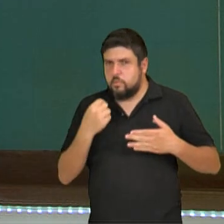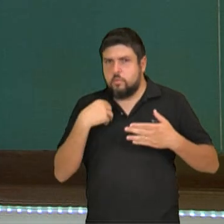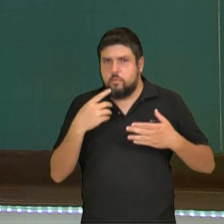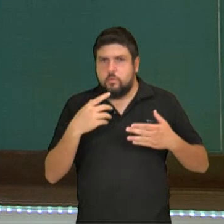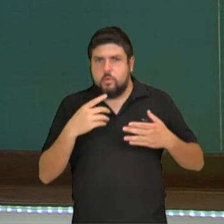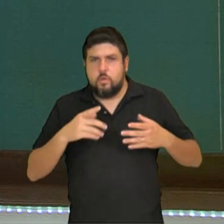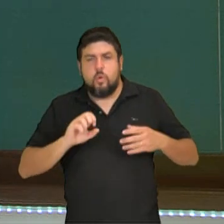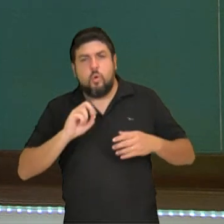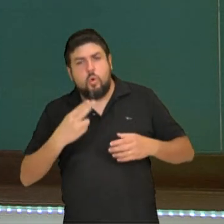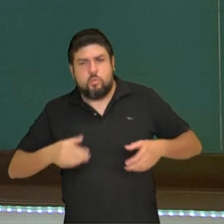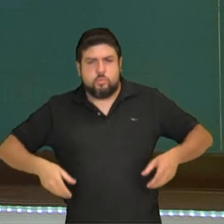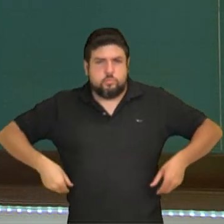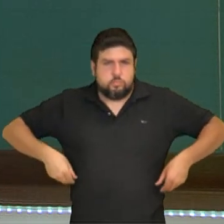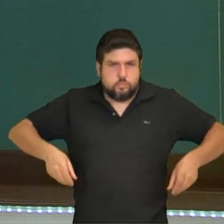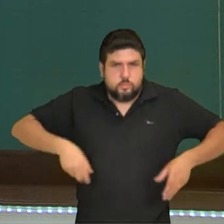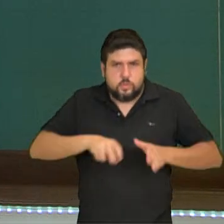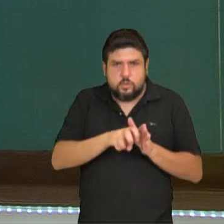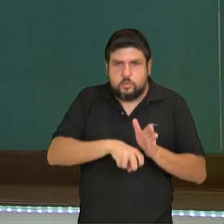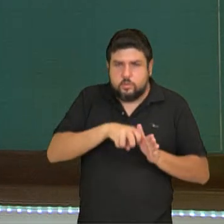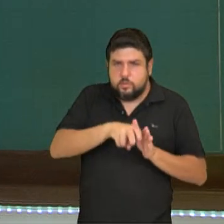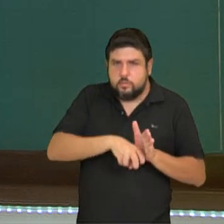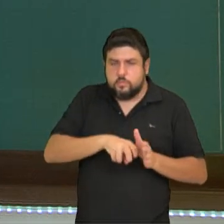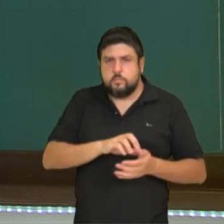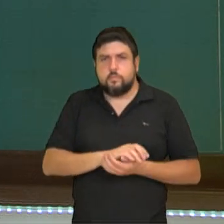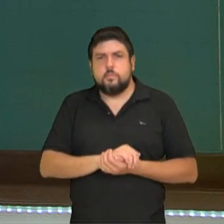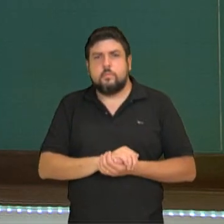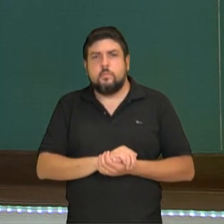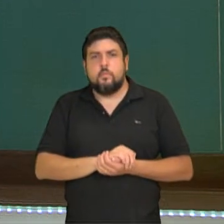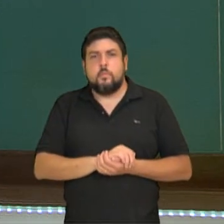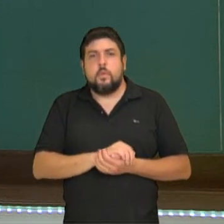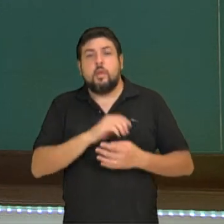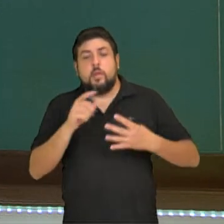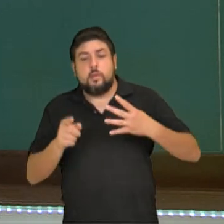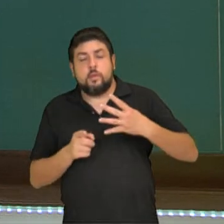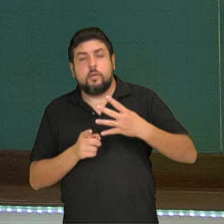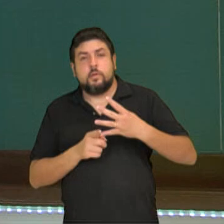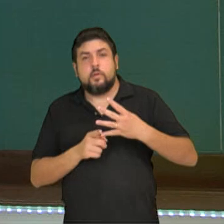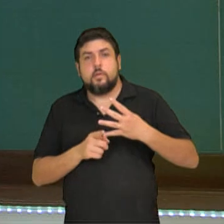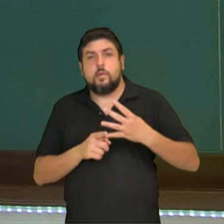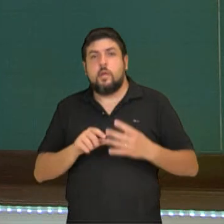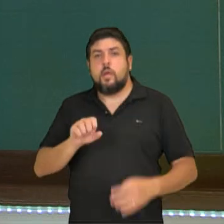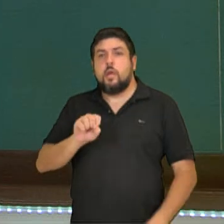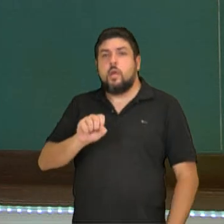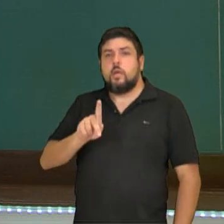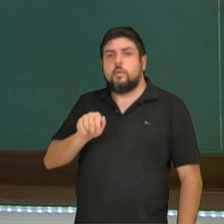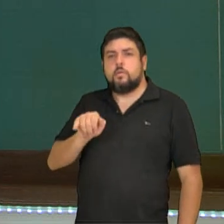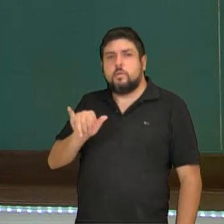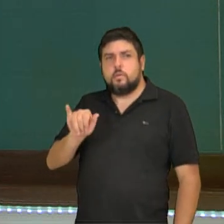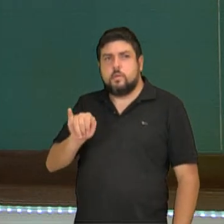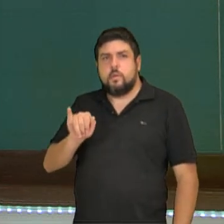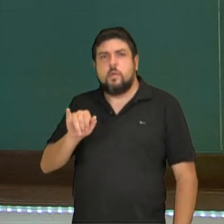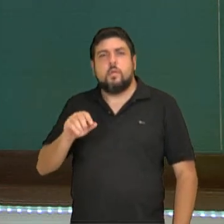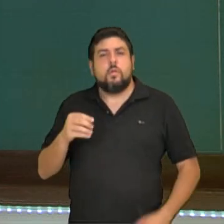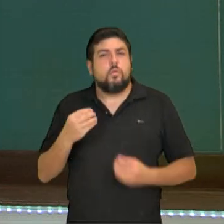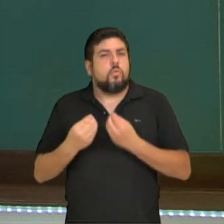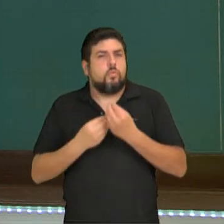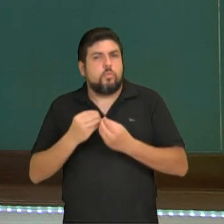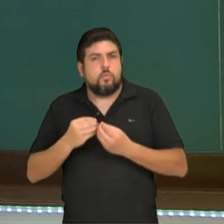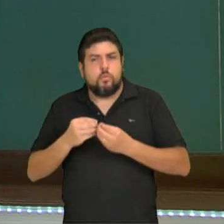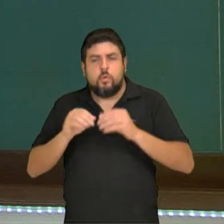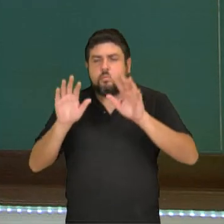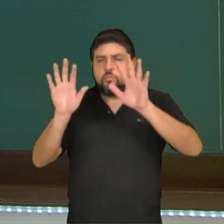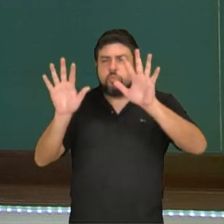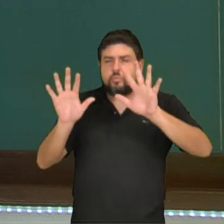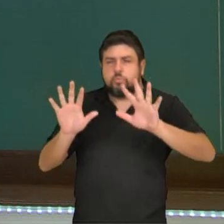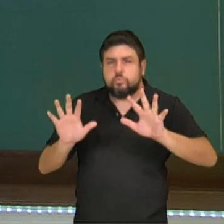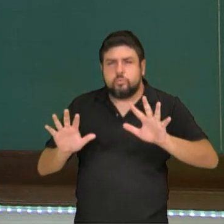com cadeira de rodas. E aqui o ski orienting, que é a ideia mesma, porém na neve.